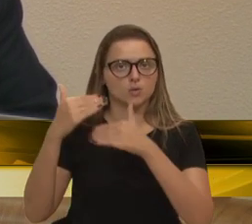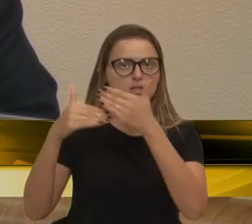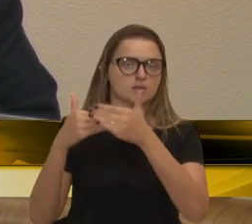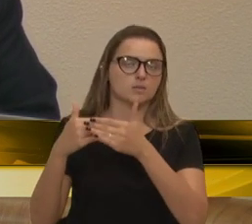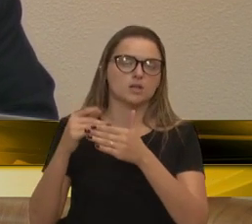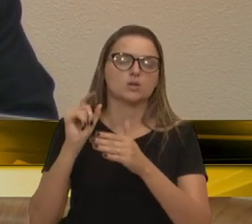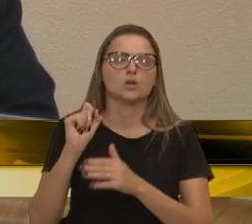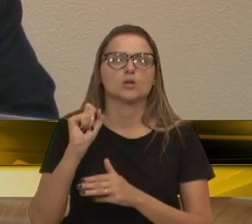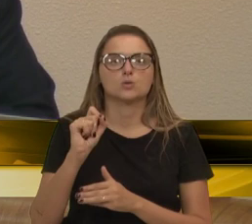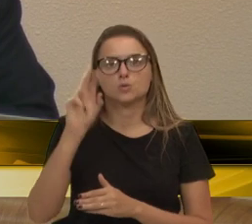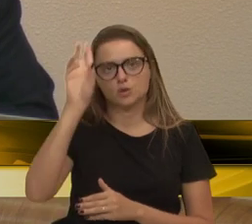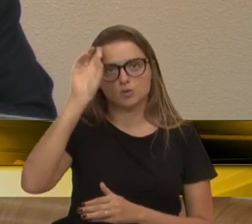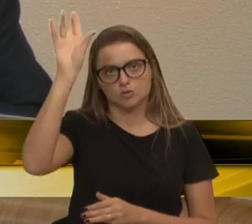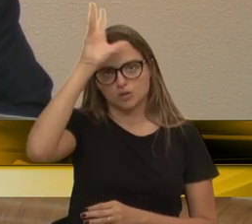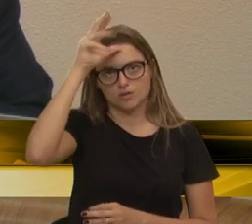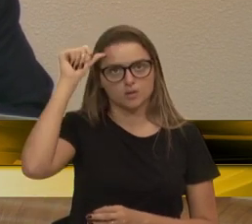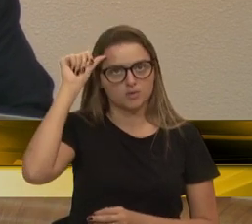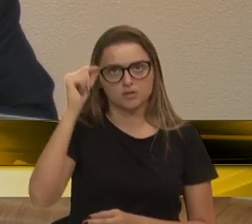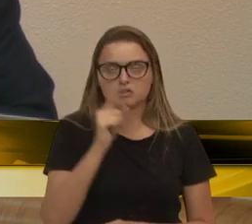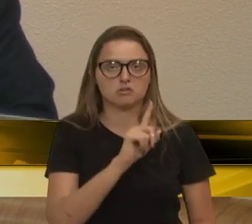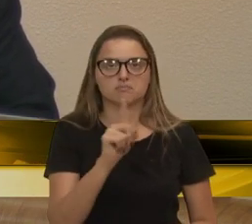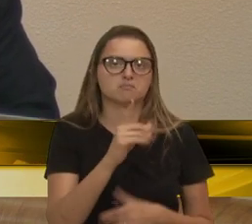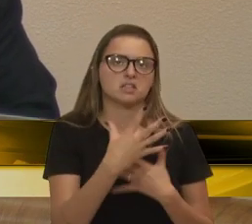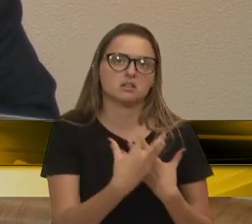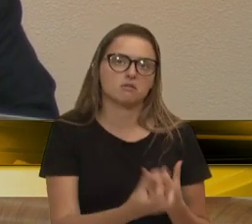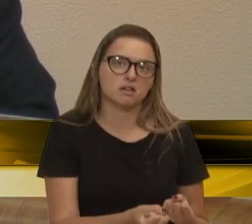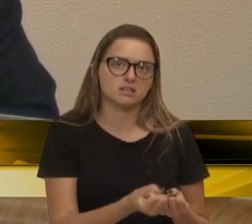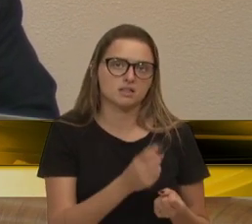iminente que o prefeito aparentemente negligencia.